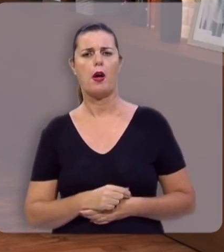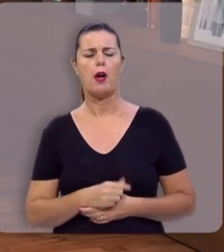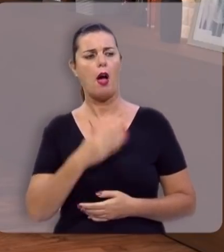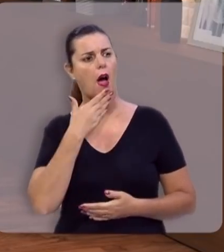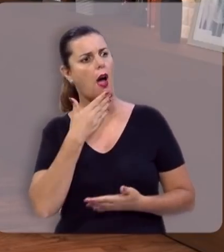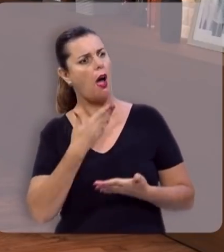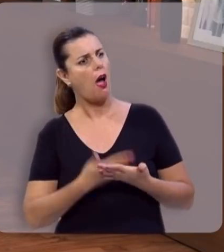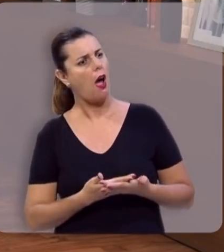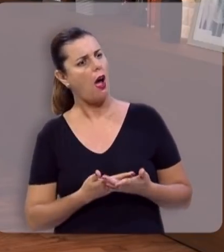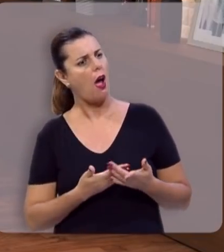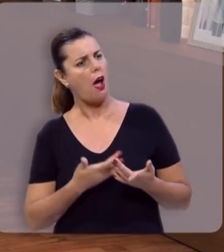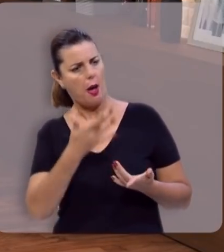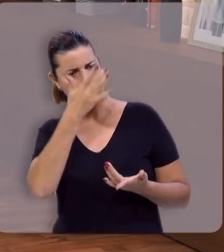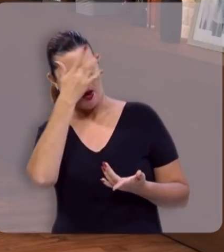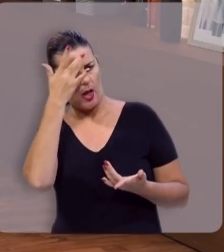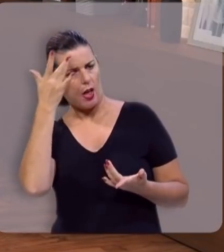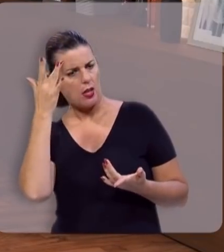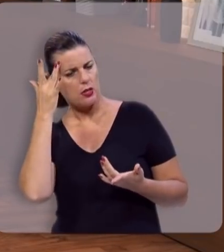admirado pela sua